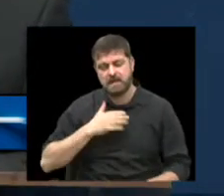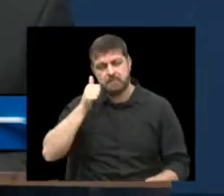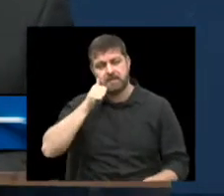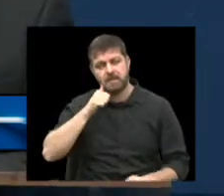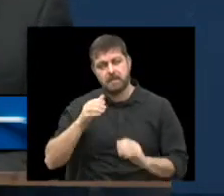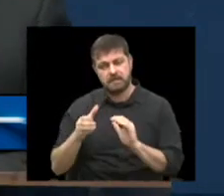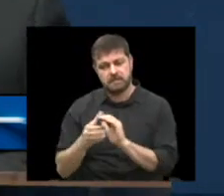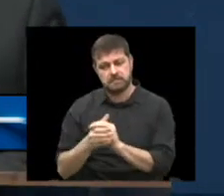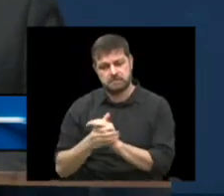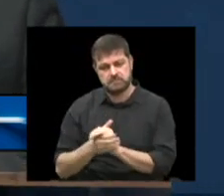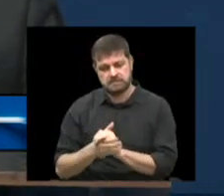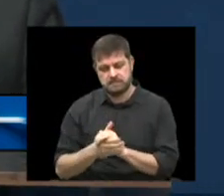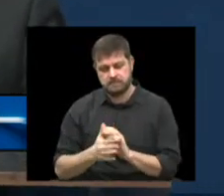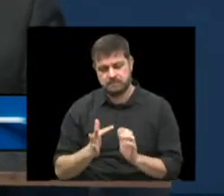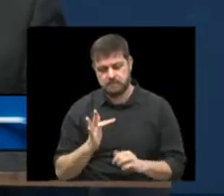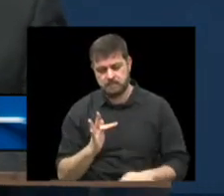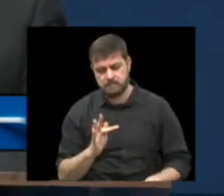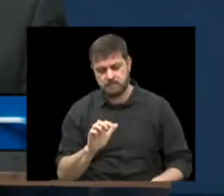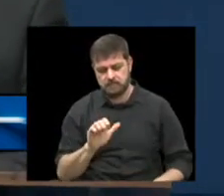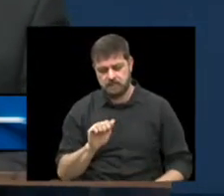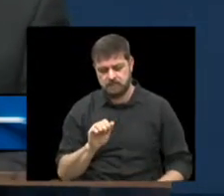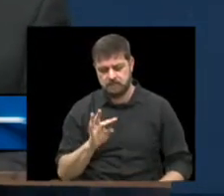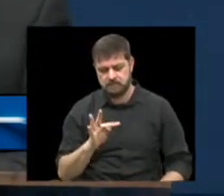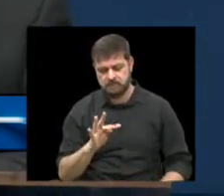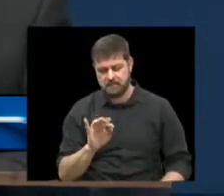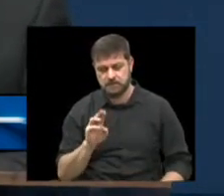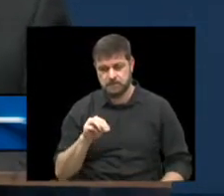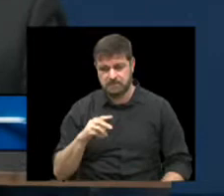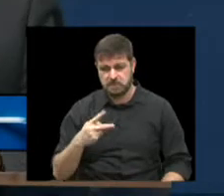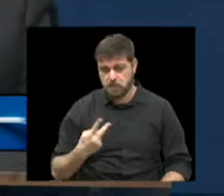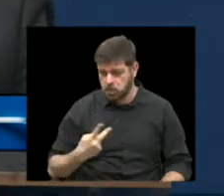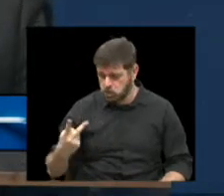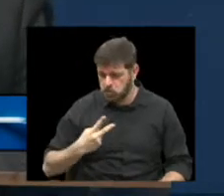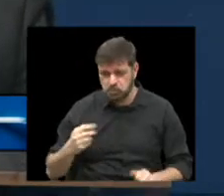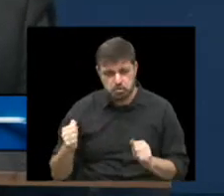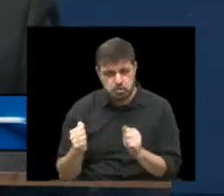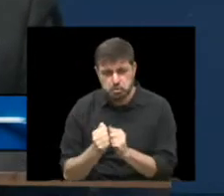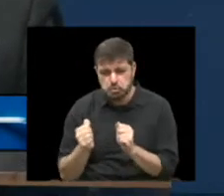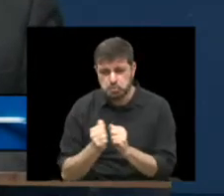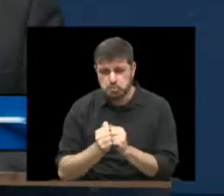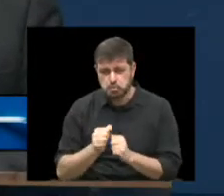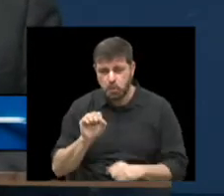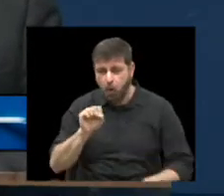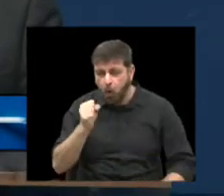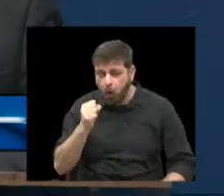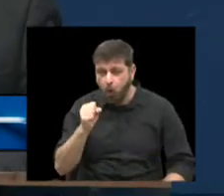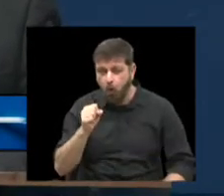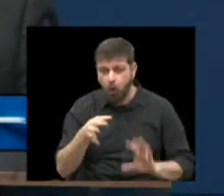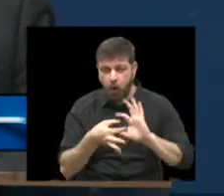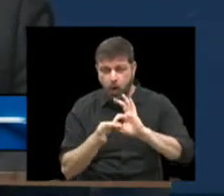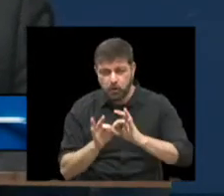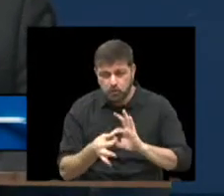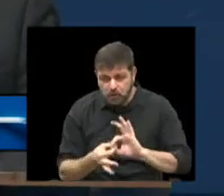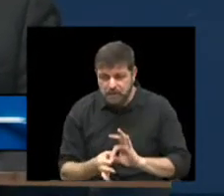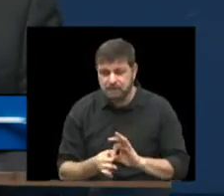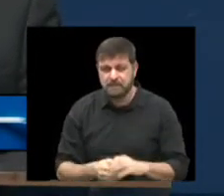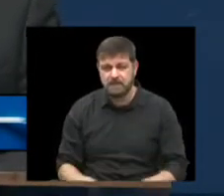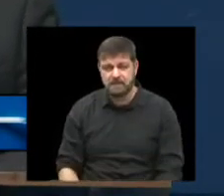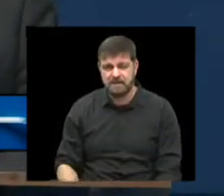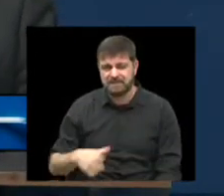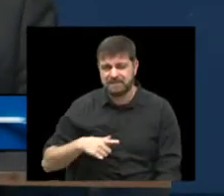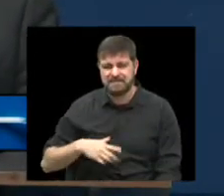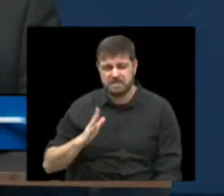a Fátima Mendes. Nós estamos juntos já há 8 Copas do Mundo, 8 Olimpíadas, um levante palestino, uma